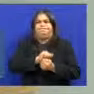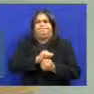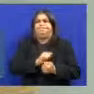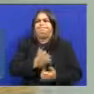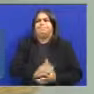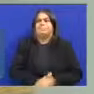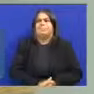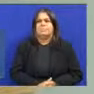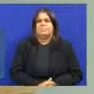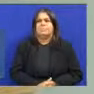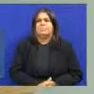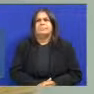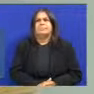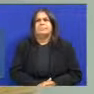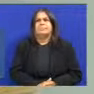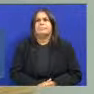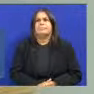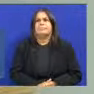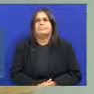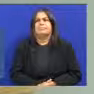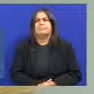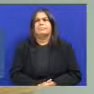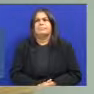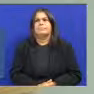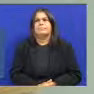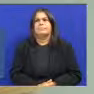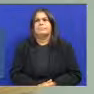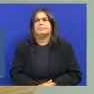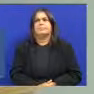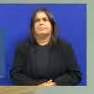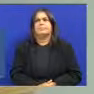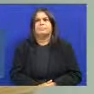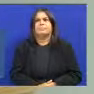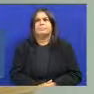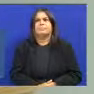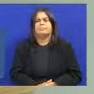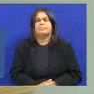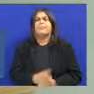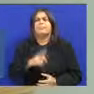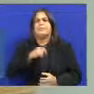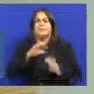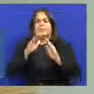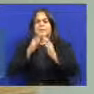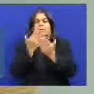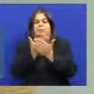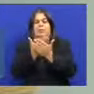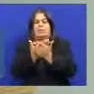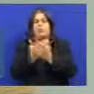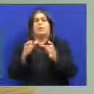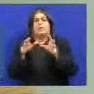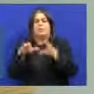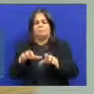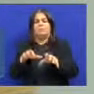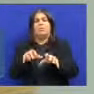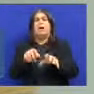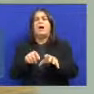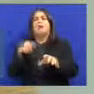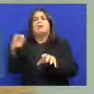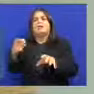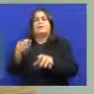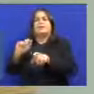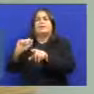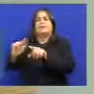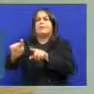escola. Para vocês terem uma ideia, existe até anexo alugado, prédios anexos alugados